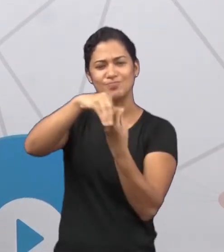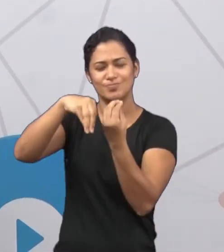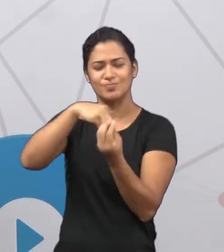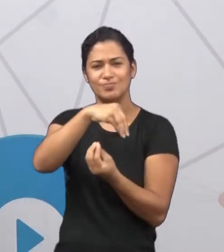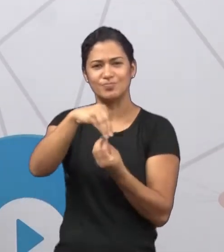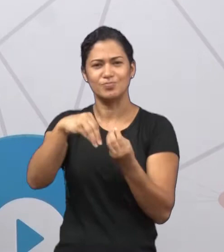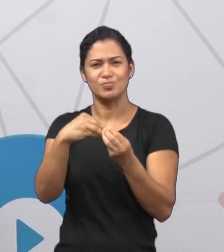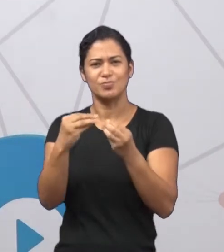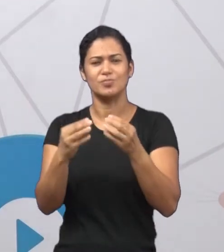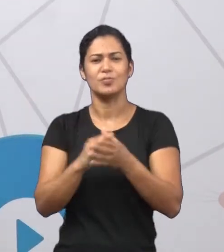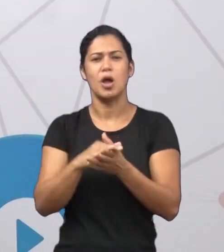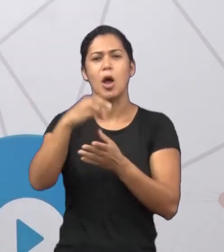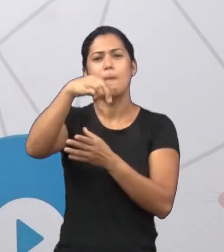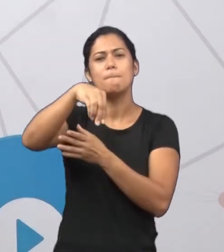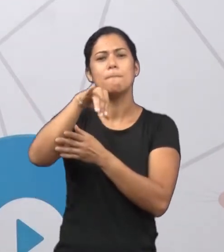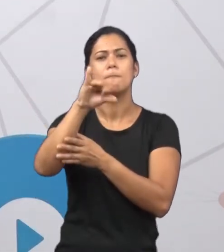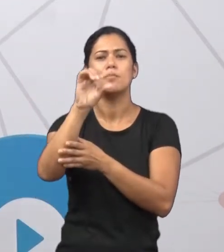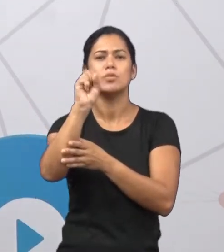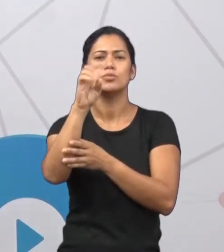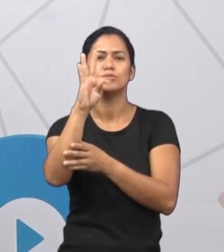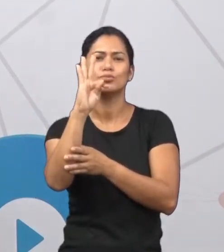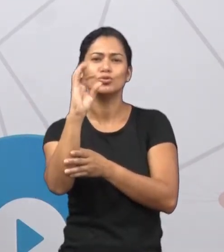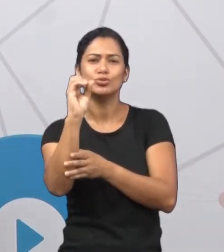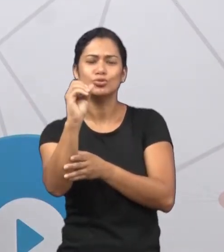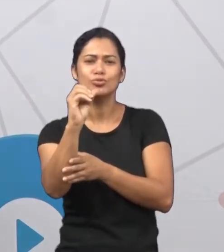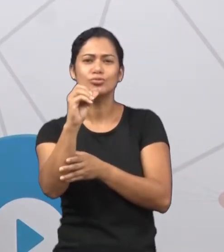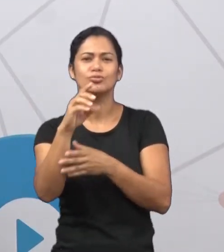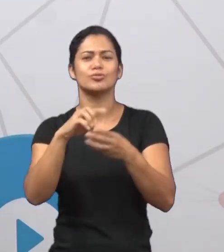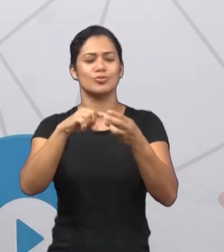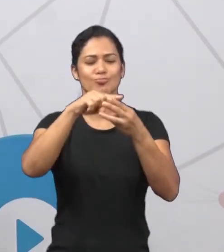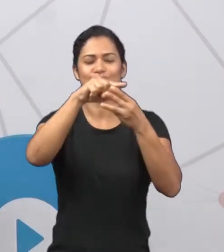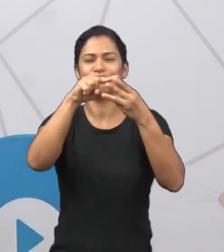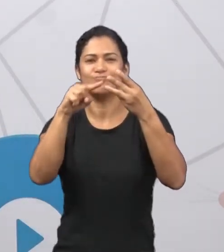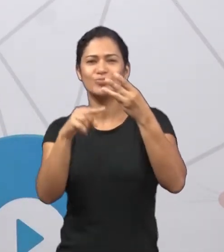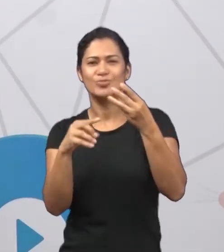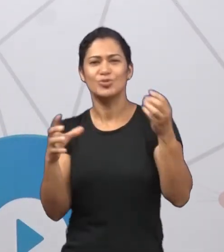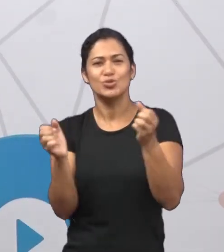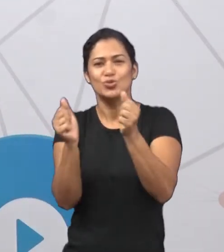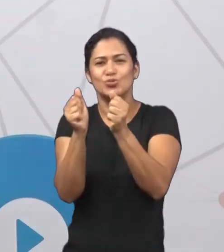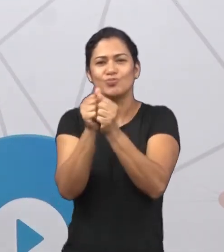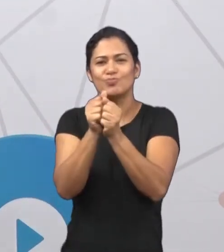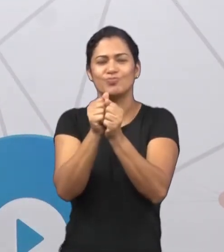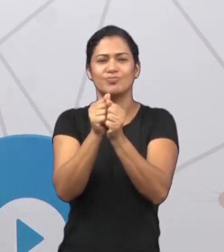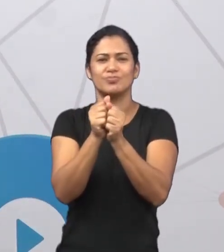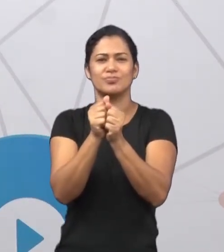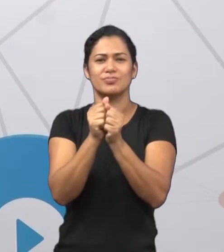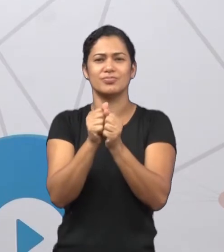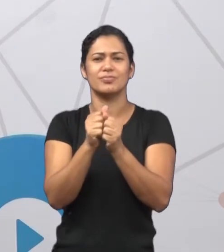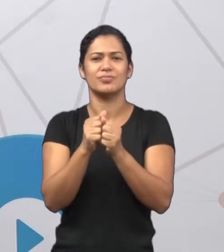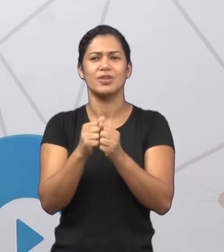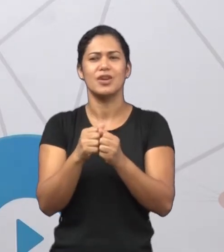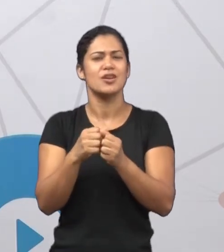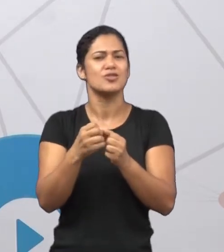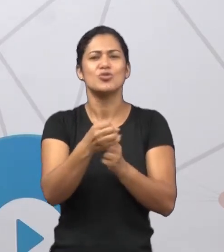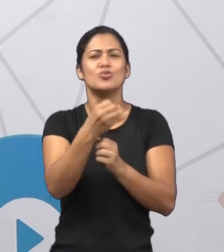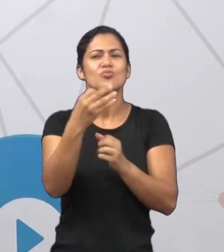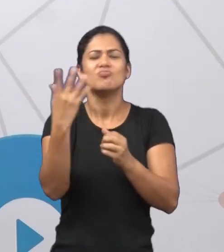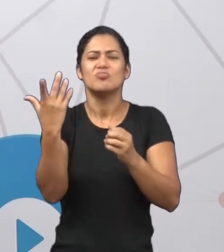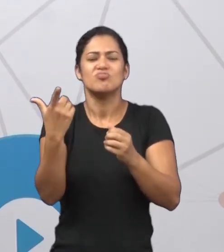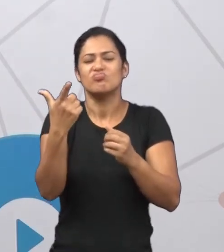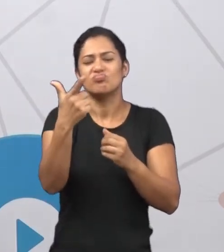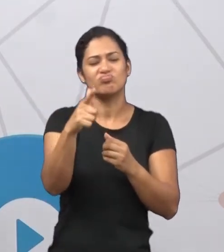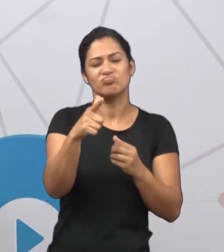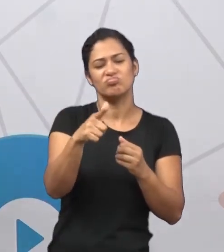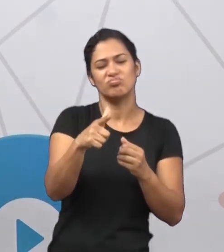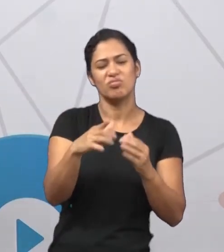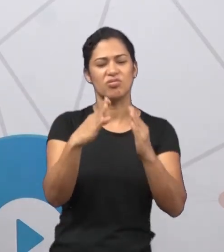bairros mistos. Que podem possuir os três juntos, podem misturar. Que não tem uma quantidade maior de